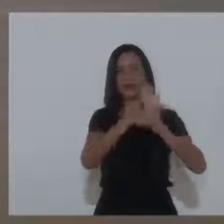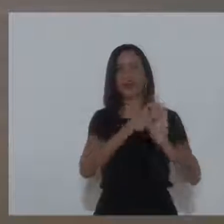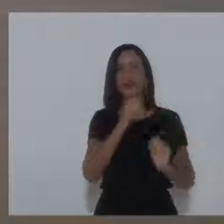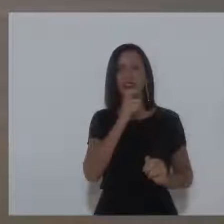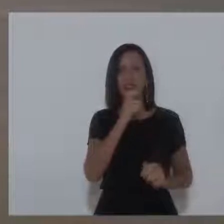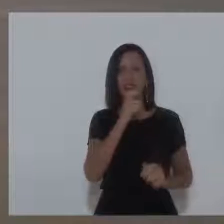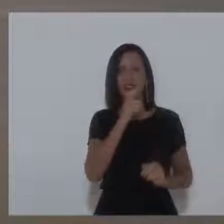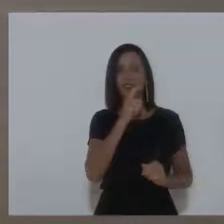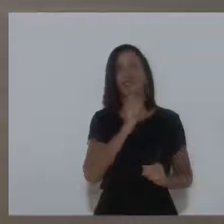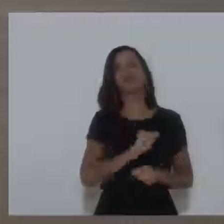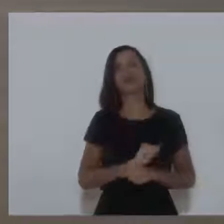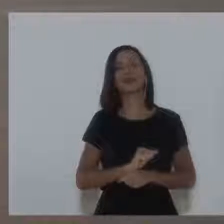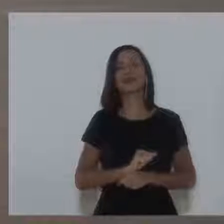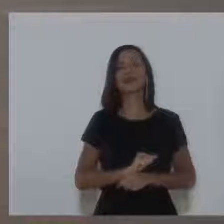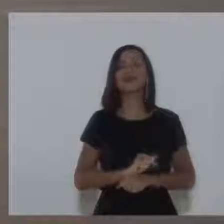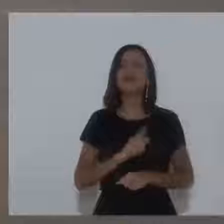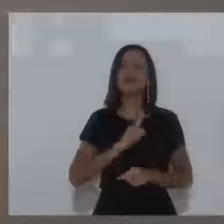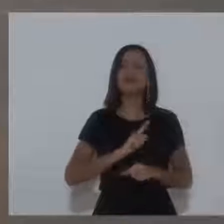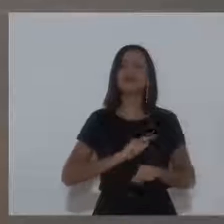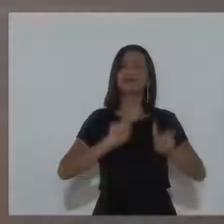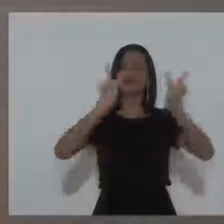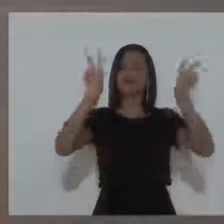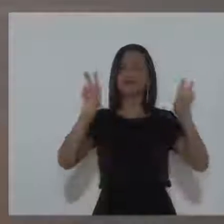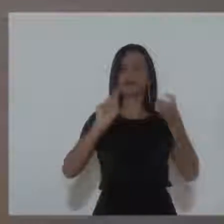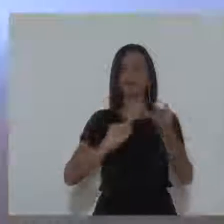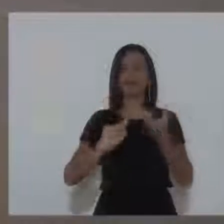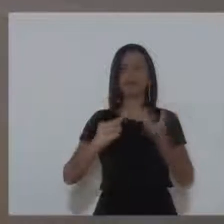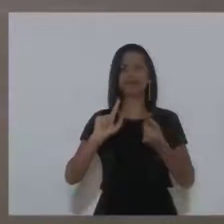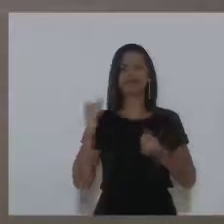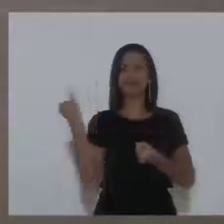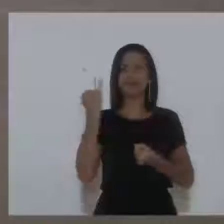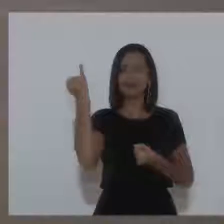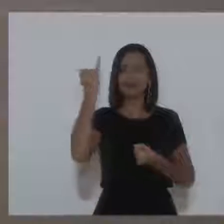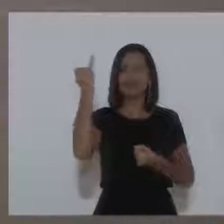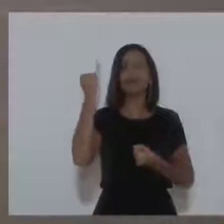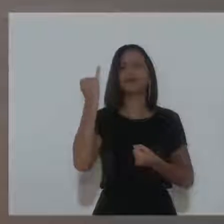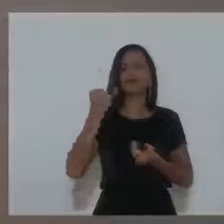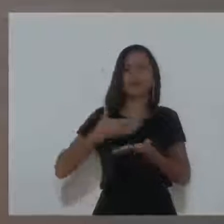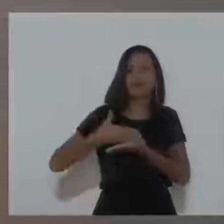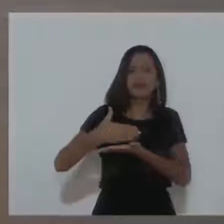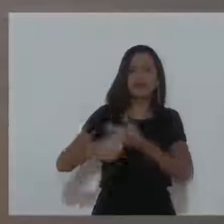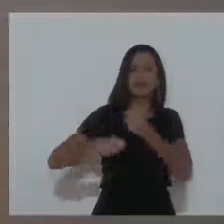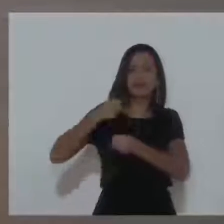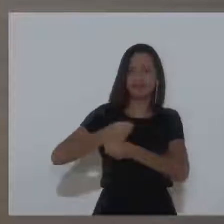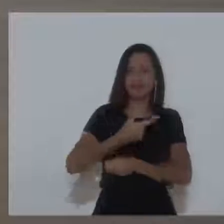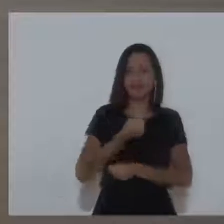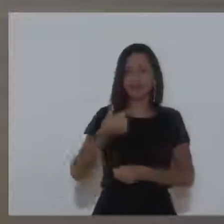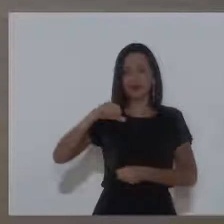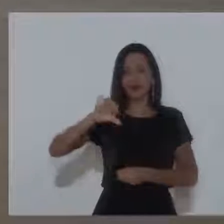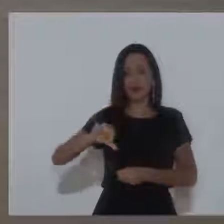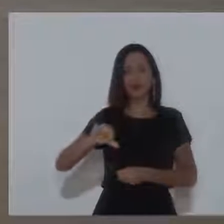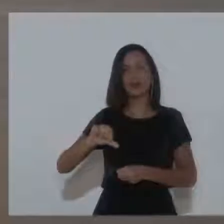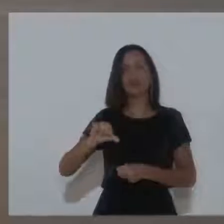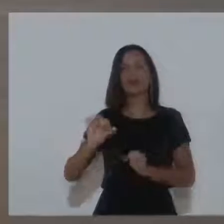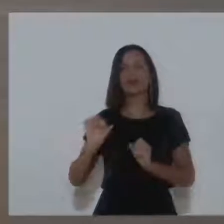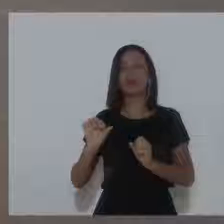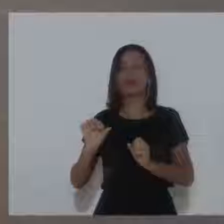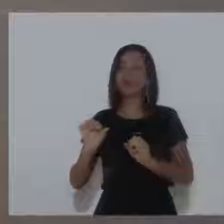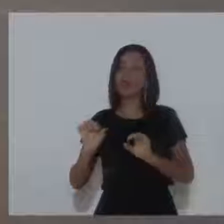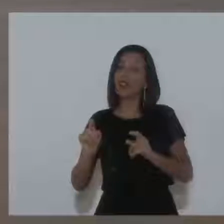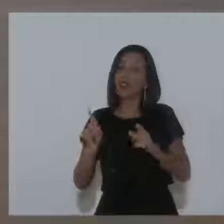que vieram nos falar esse ano, no começo do ano e no final do ano passado, alguns assuntos que tratarão aqui